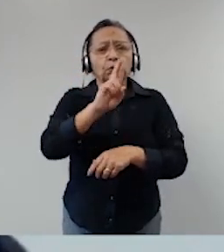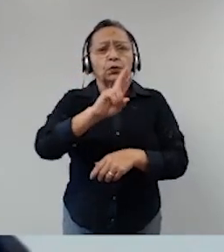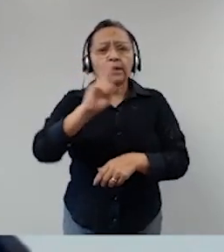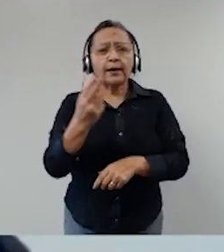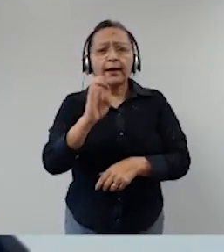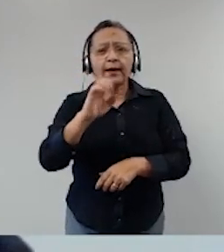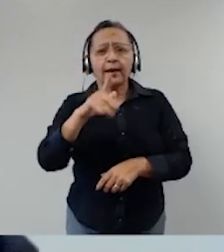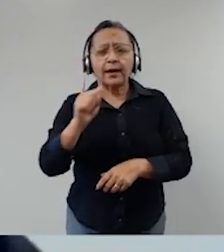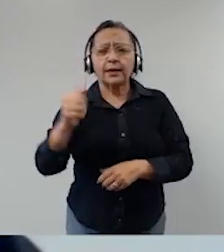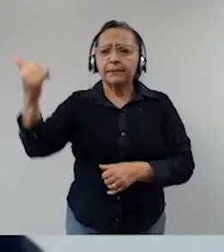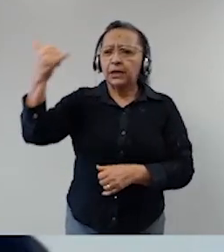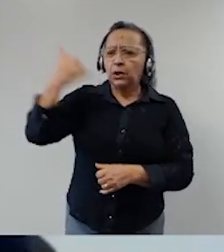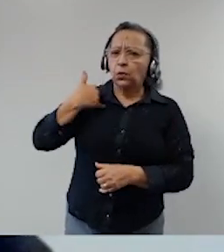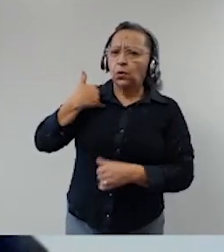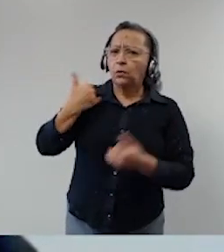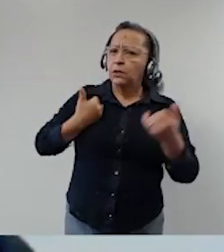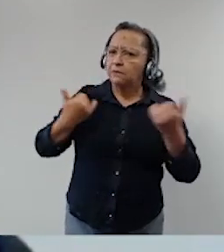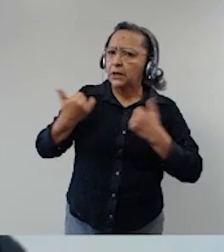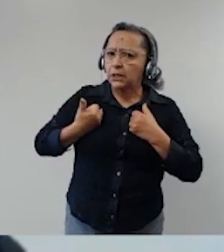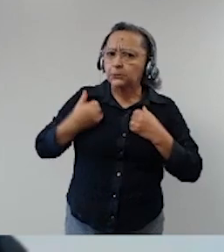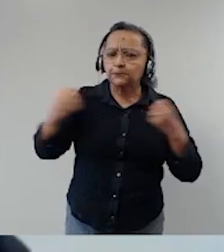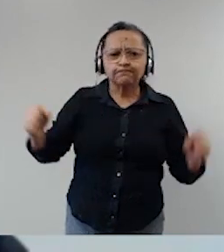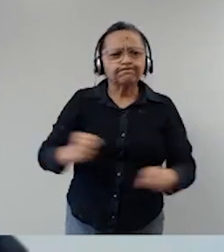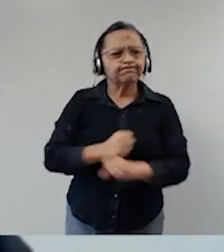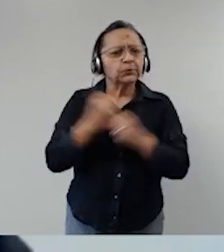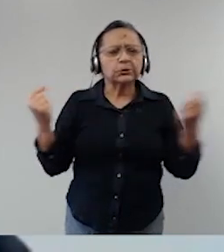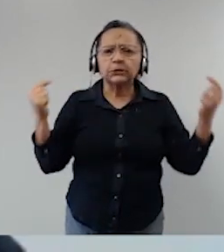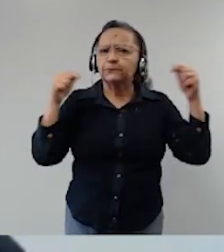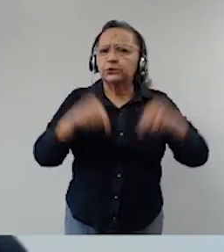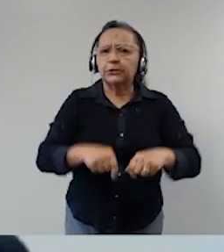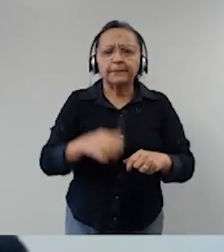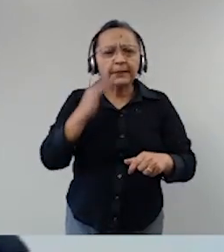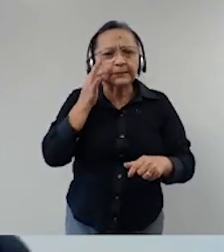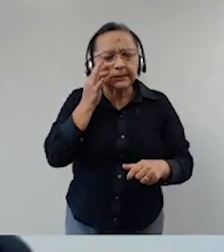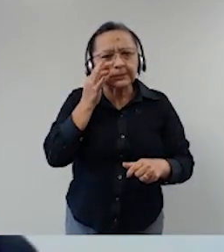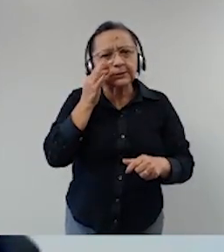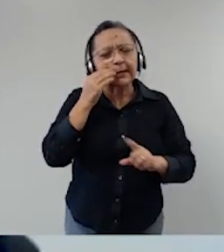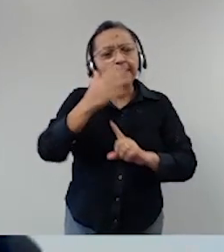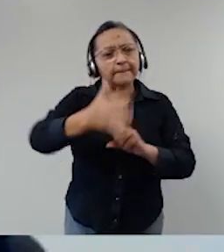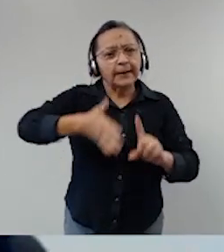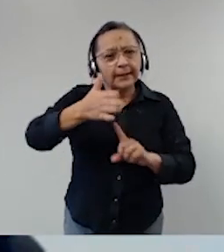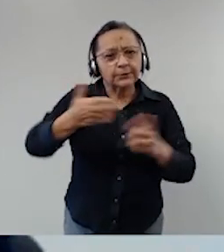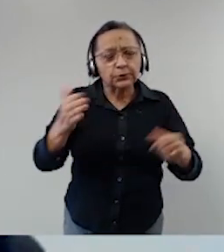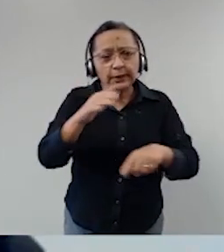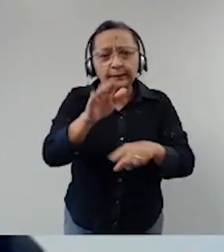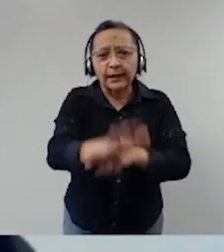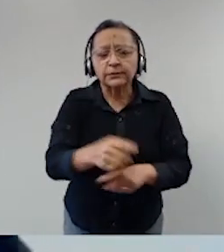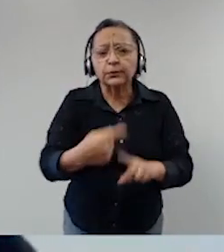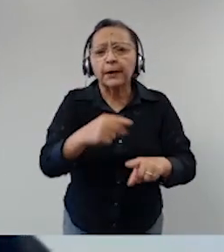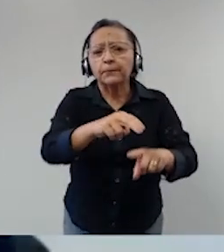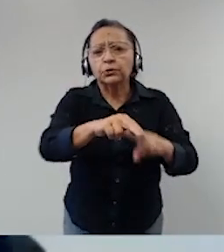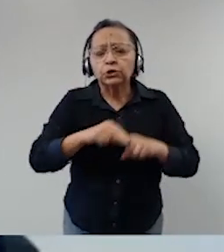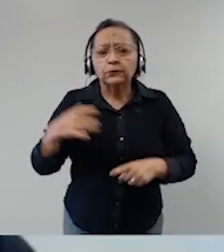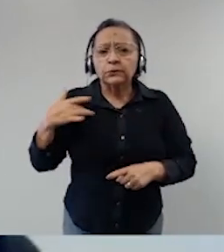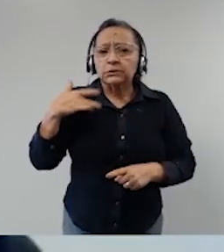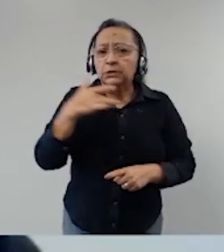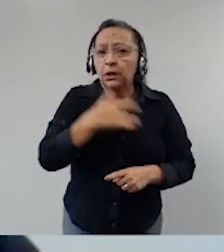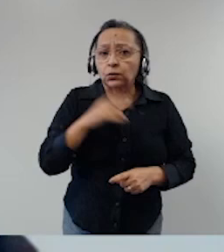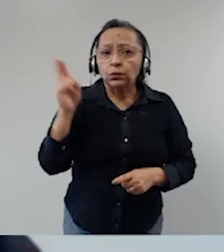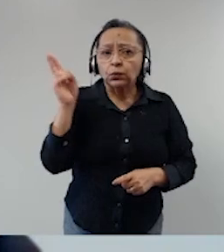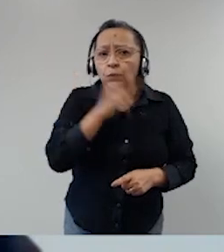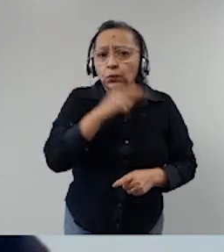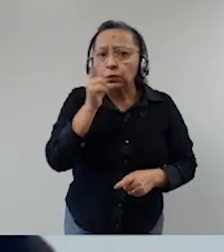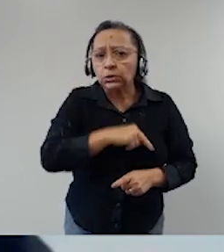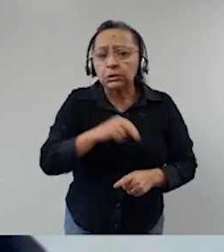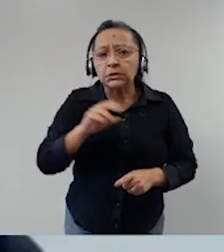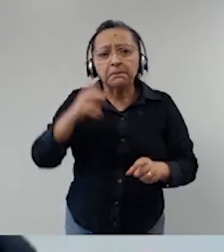a impossibilidade de estar presente aqui conosco nessa tarde, por um motivo de saúde, de urgência, de internação